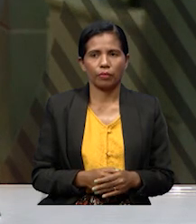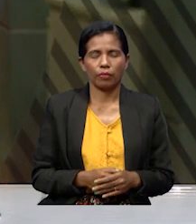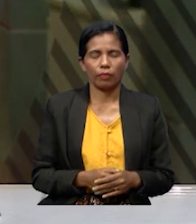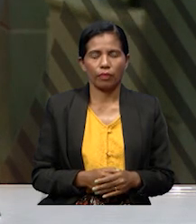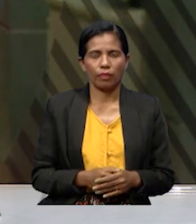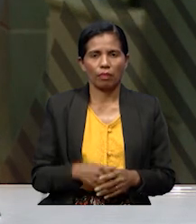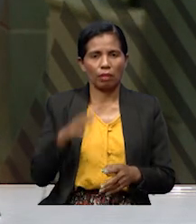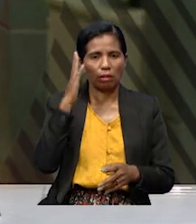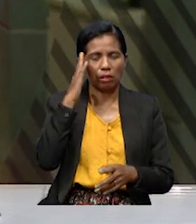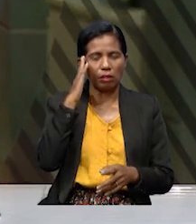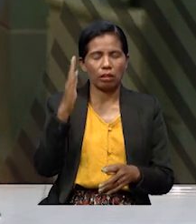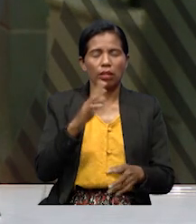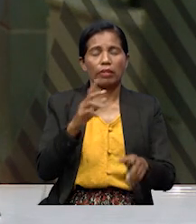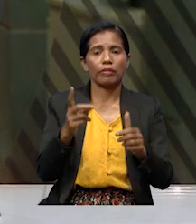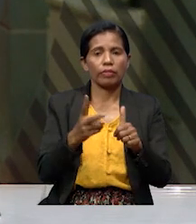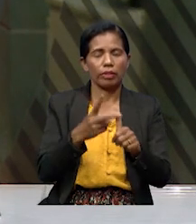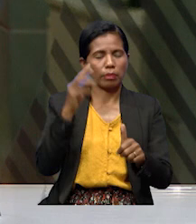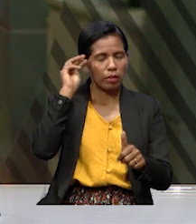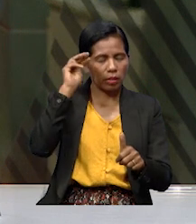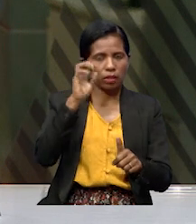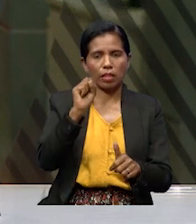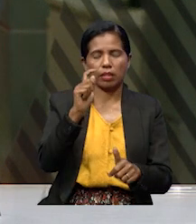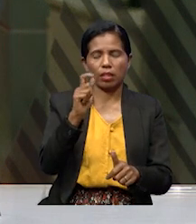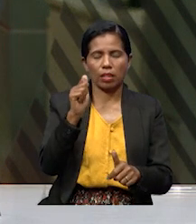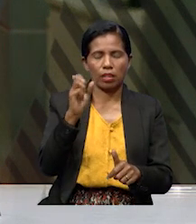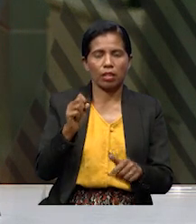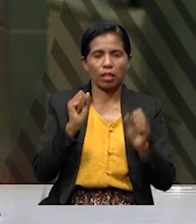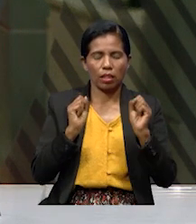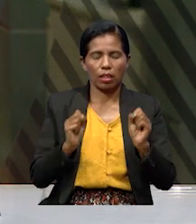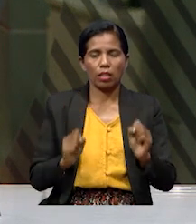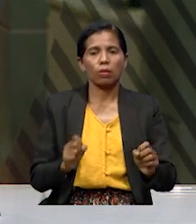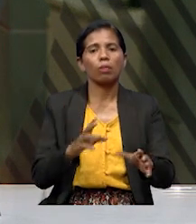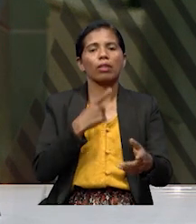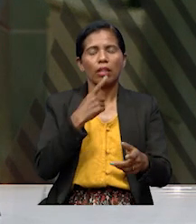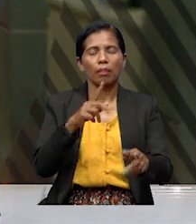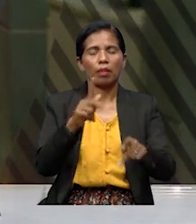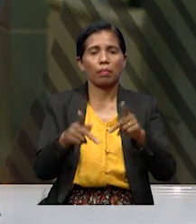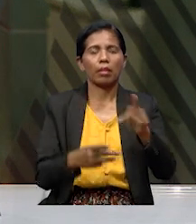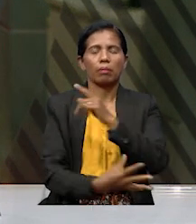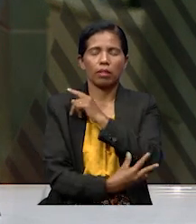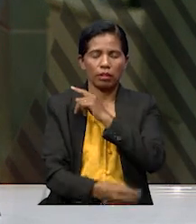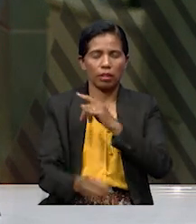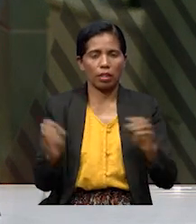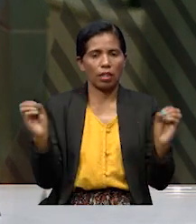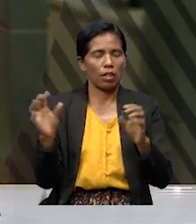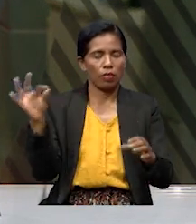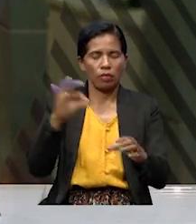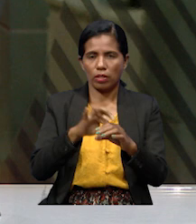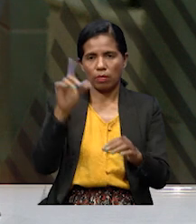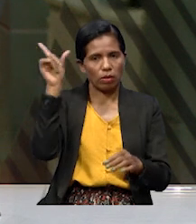Desconfia vice-ministro estatal ameaça a população a tudo de ricas uma pitlaek, banheira la vota para Francisco Guterres